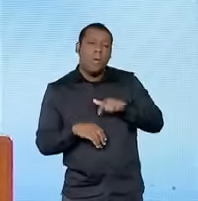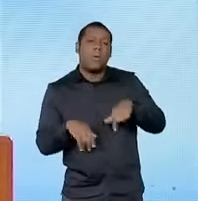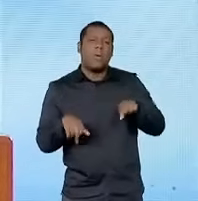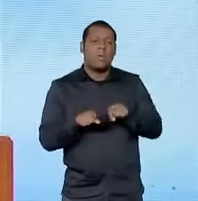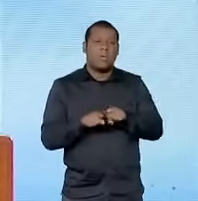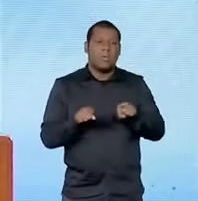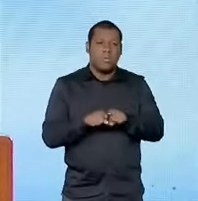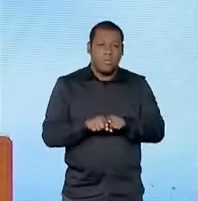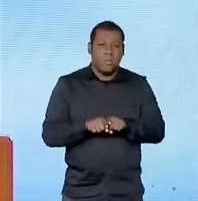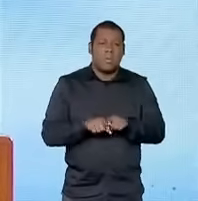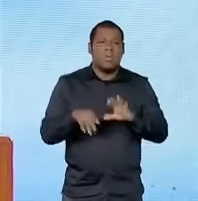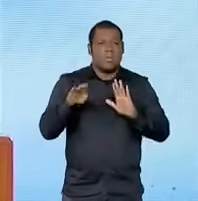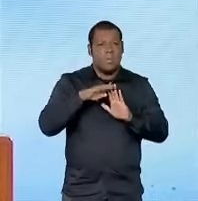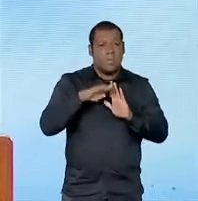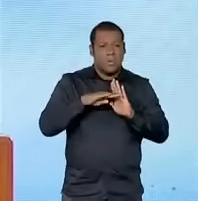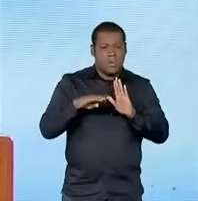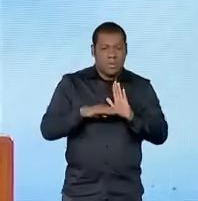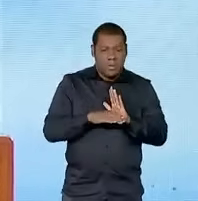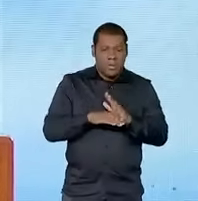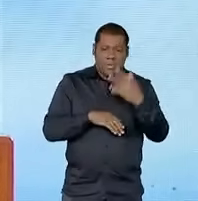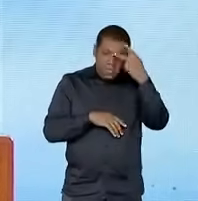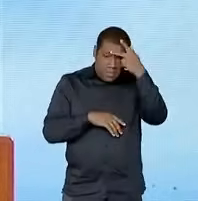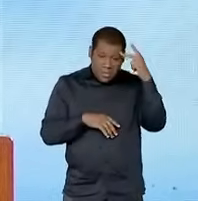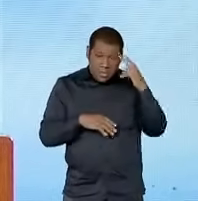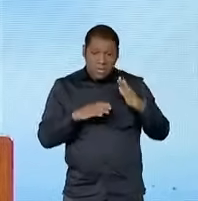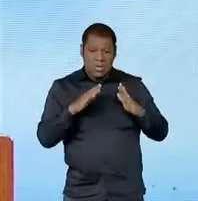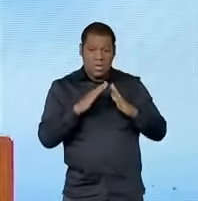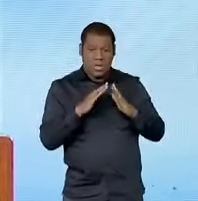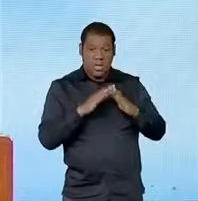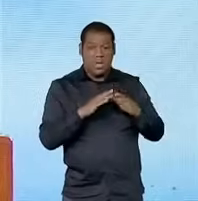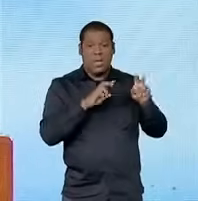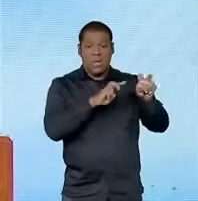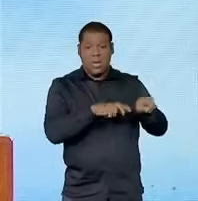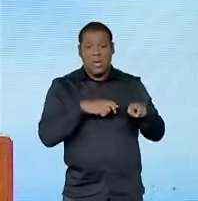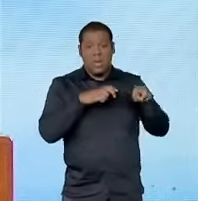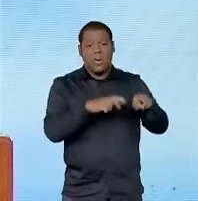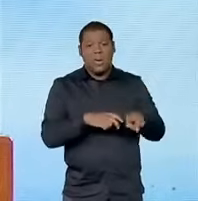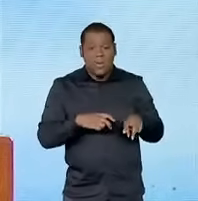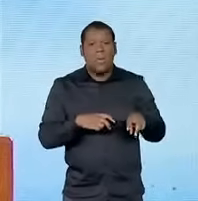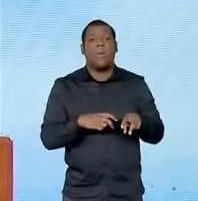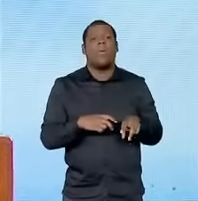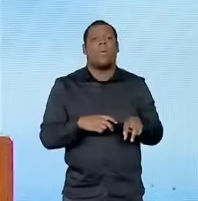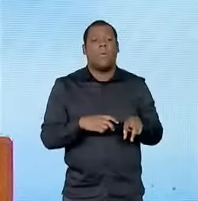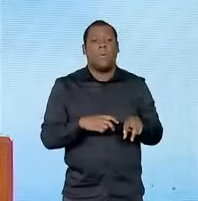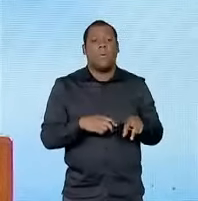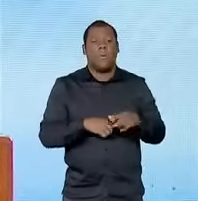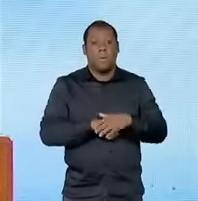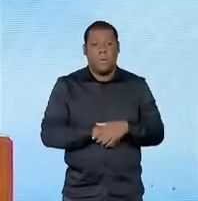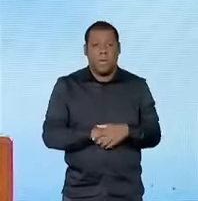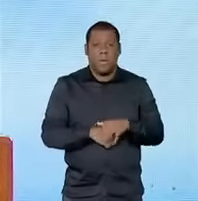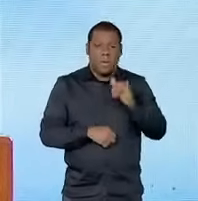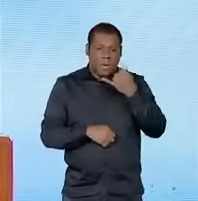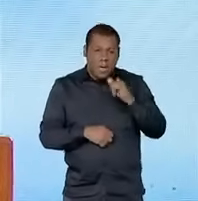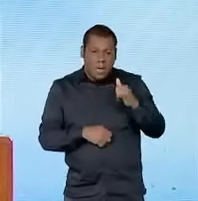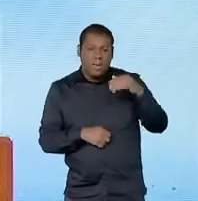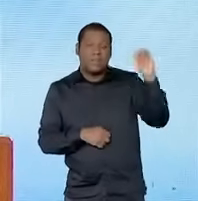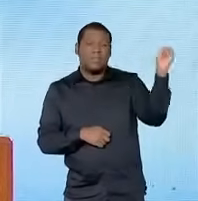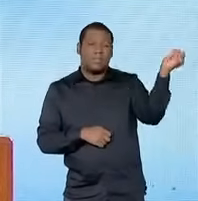assegurar um programa de habitação rural que integre outros programas, como energia